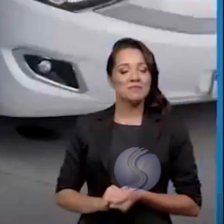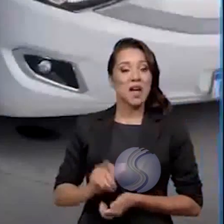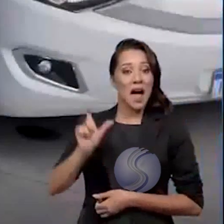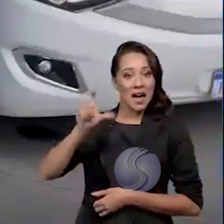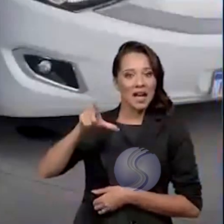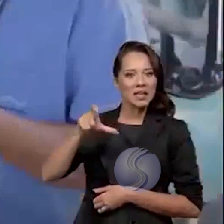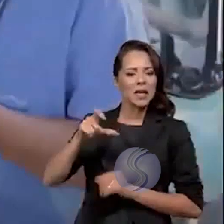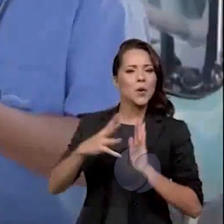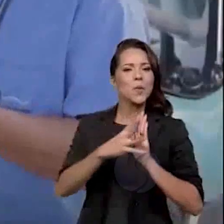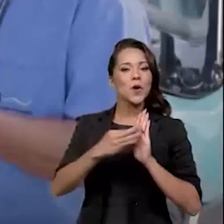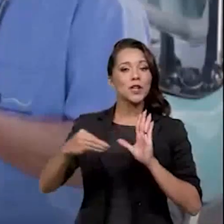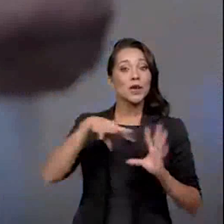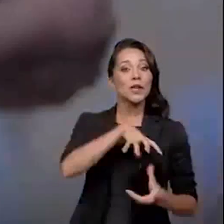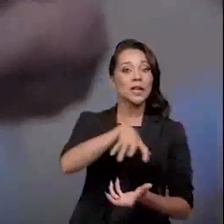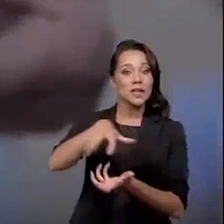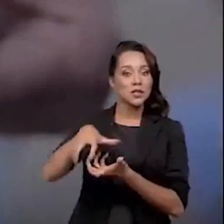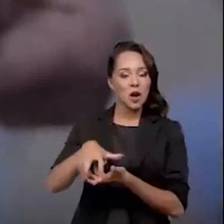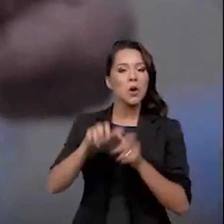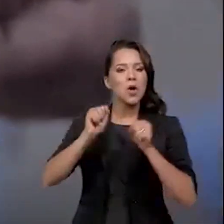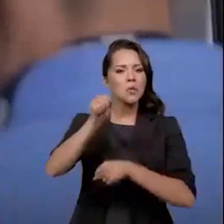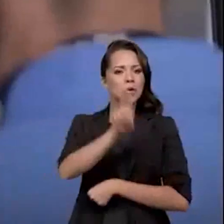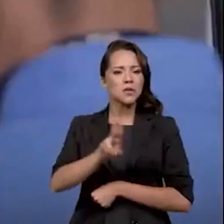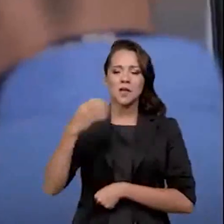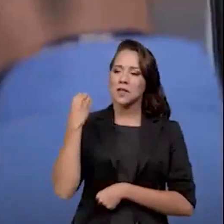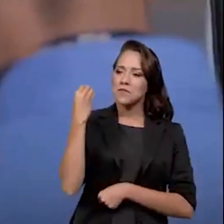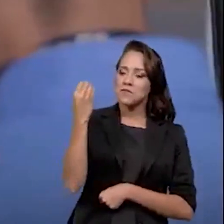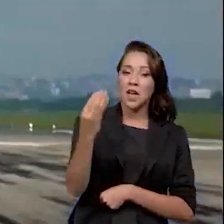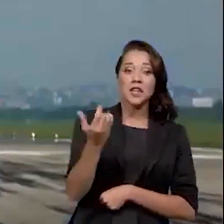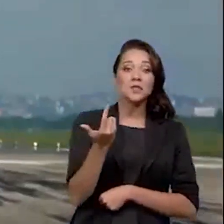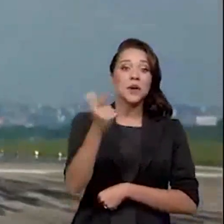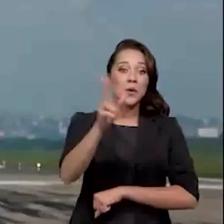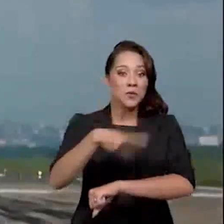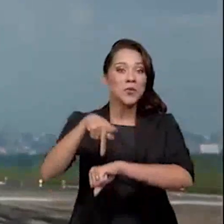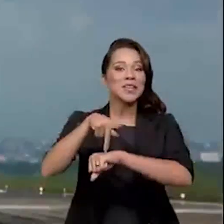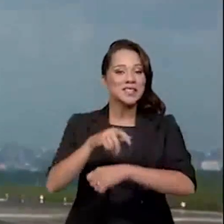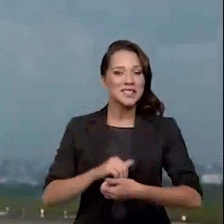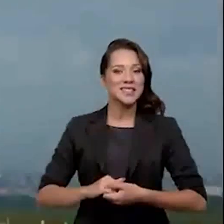como um novo documento sem relação com o antigo, como ocorre hoje.